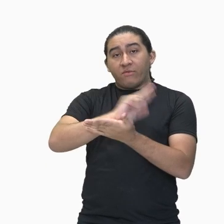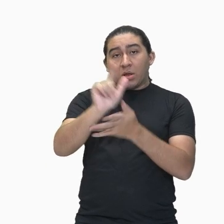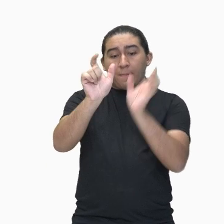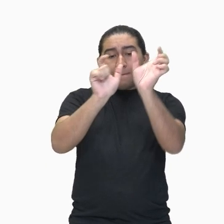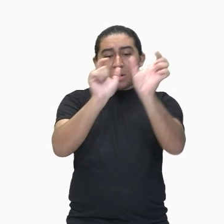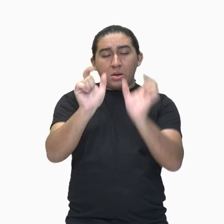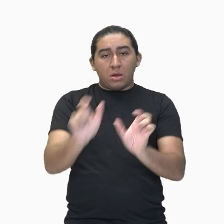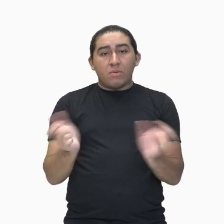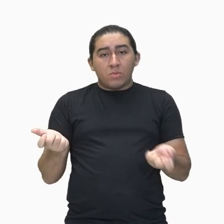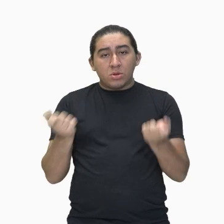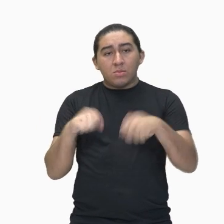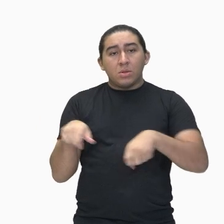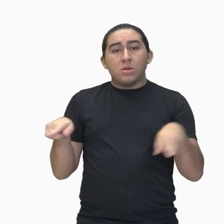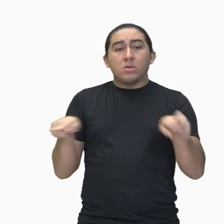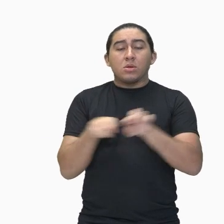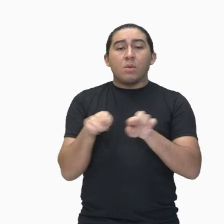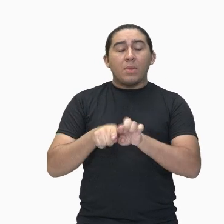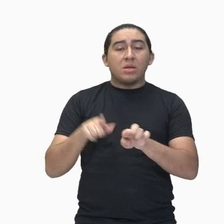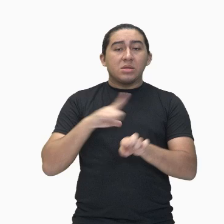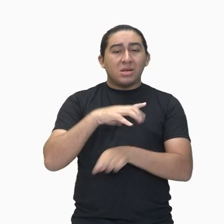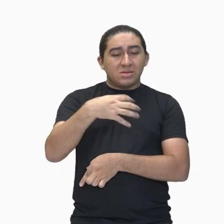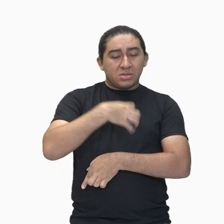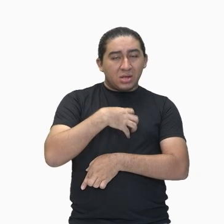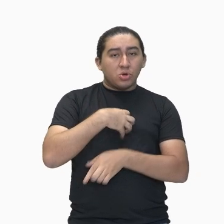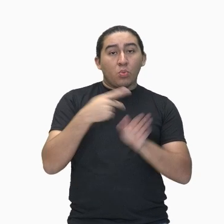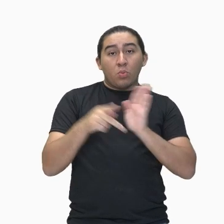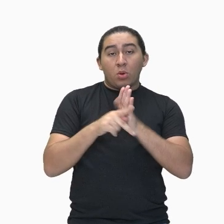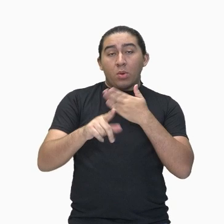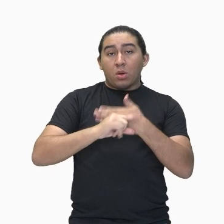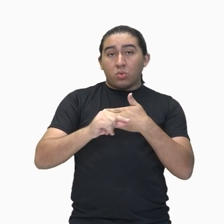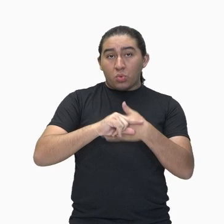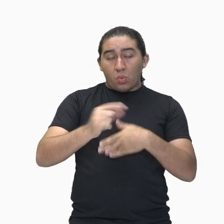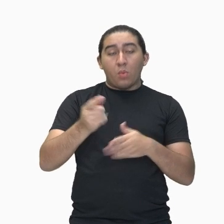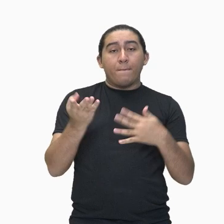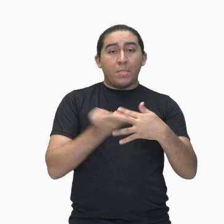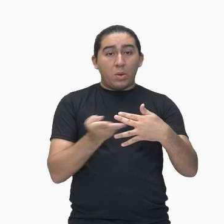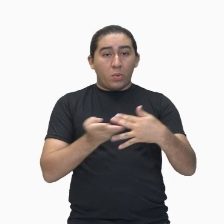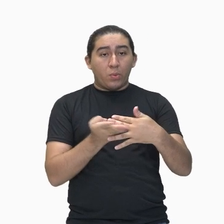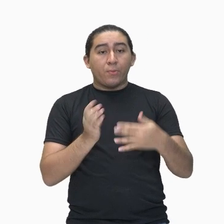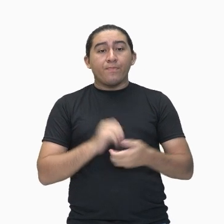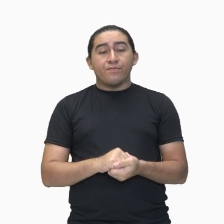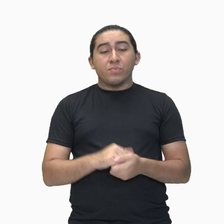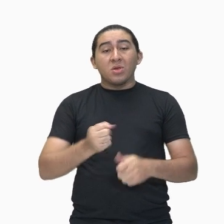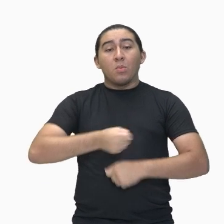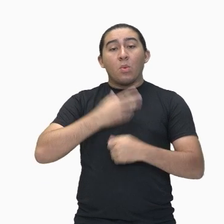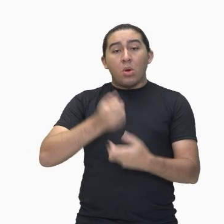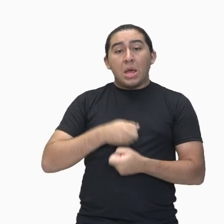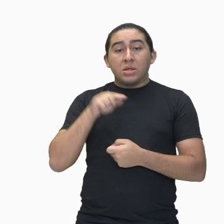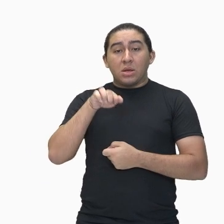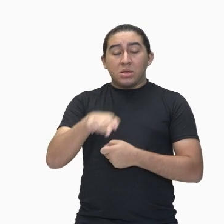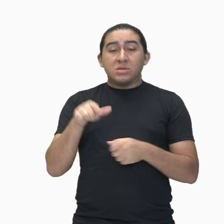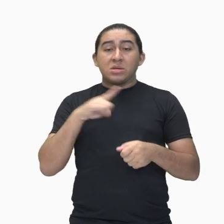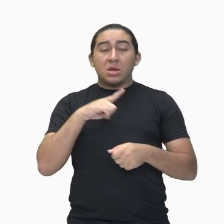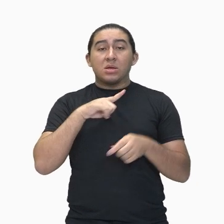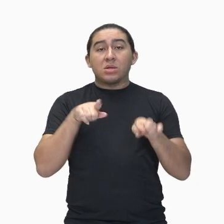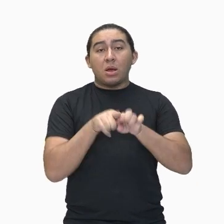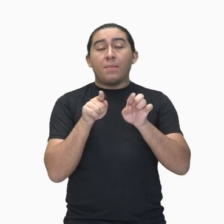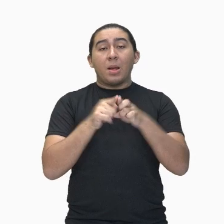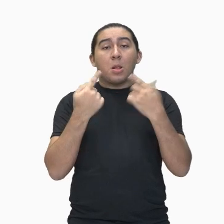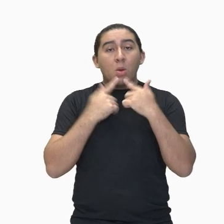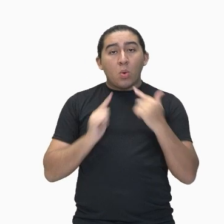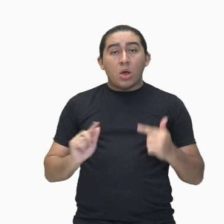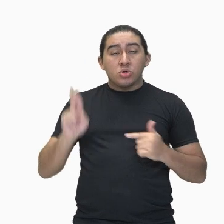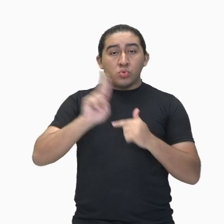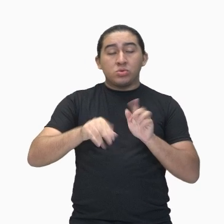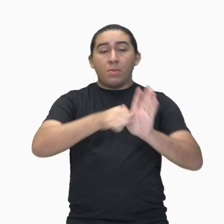que tanto motivou o escritor barroco. O poeta baiano vale-se da linguagem figurada